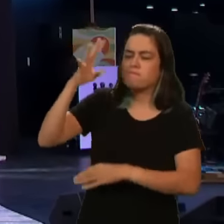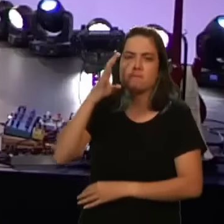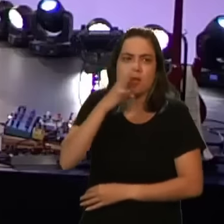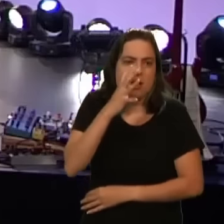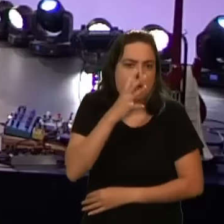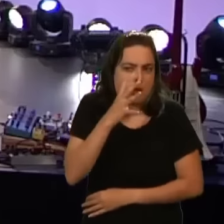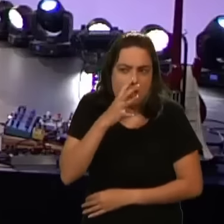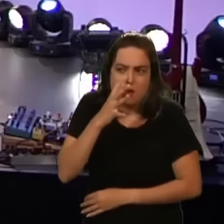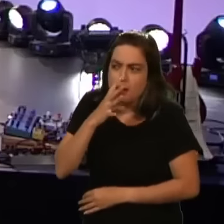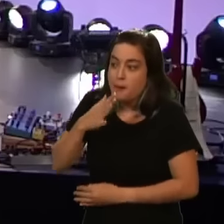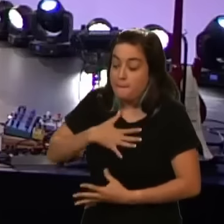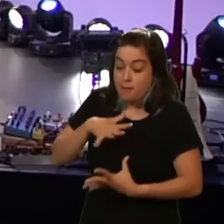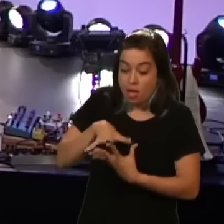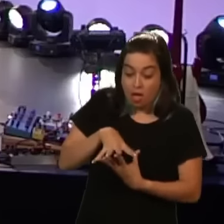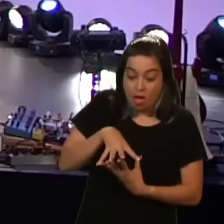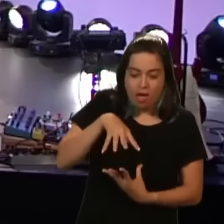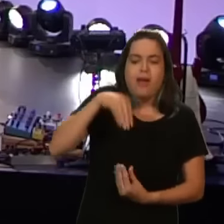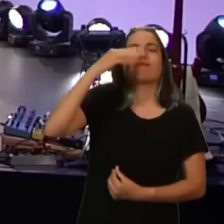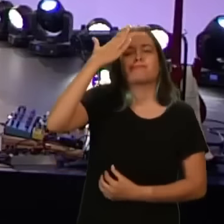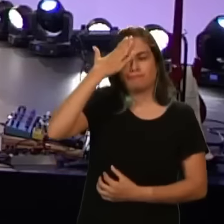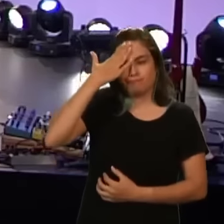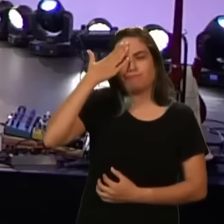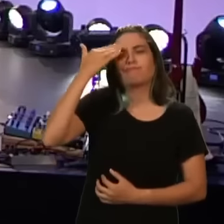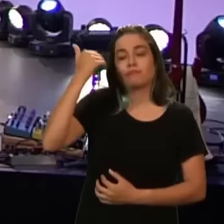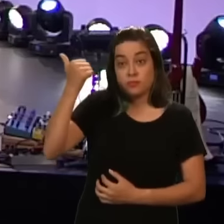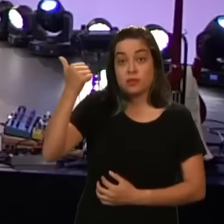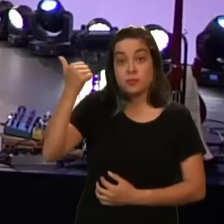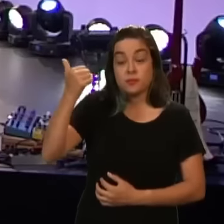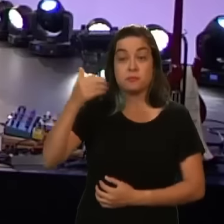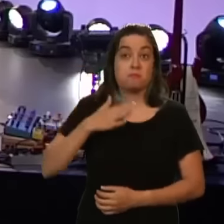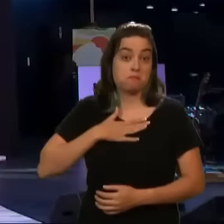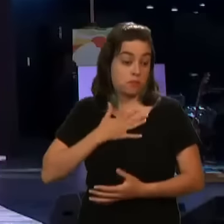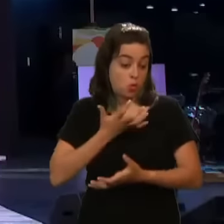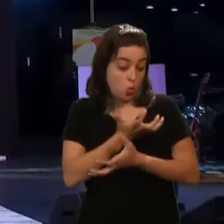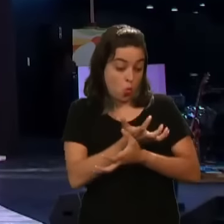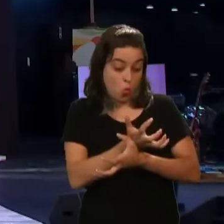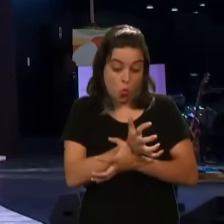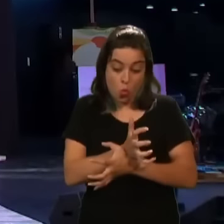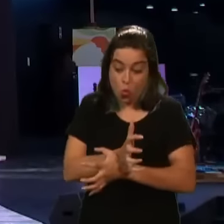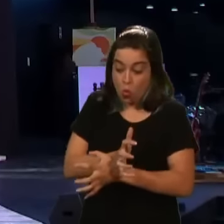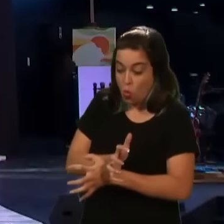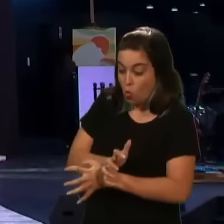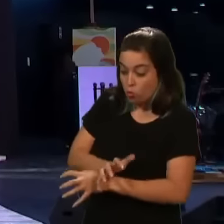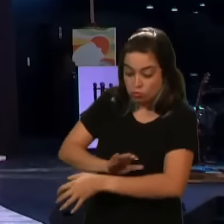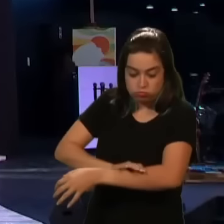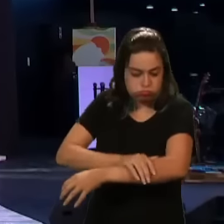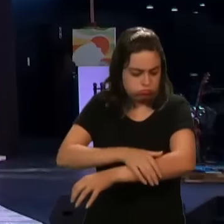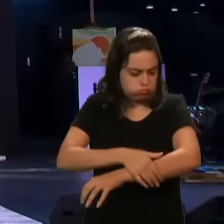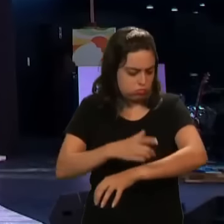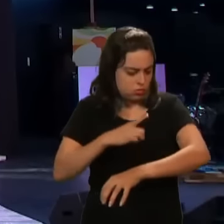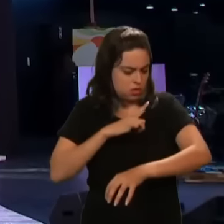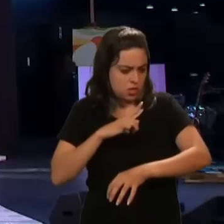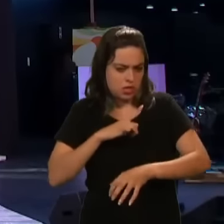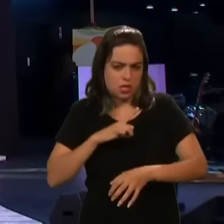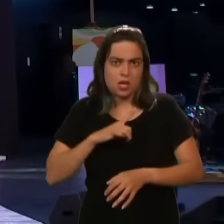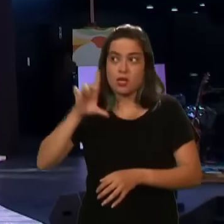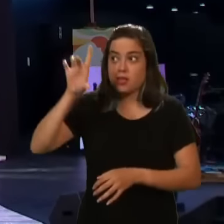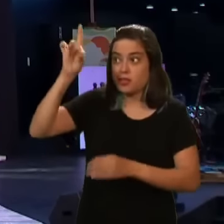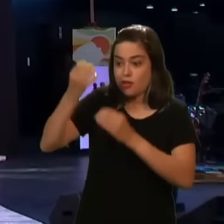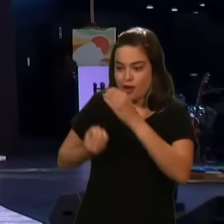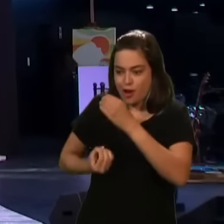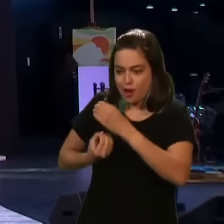e a minha alma o sabe muito bem. Os meus ossos não te foram encobertos quando no oculto